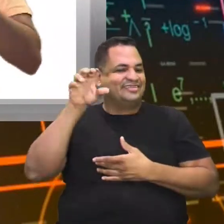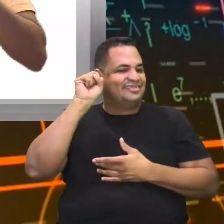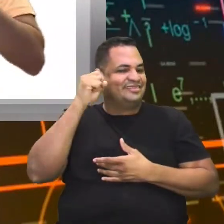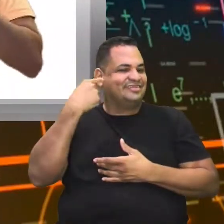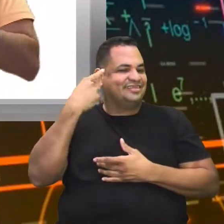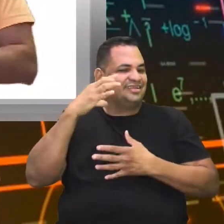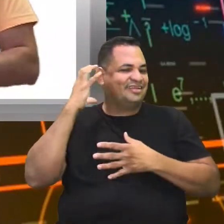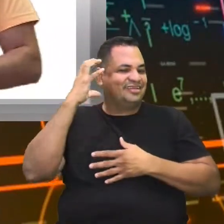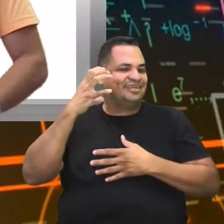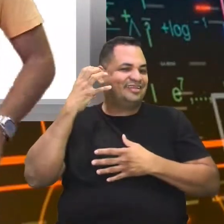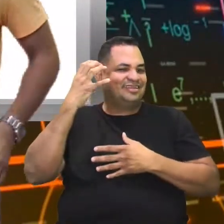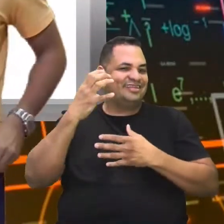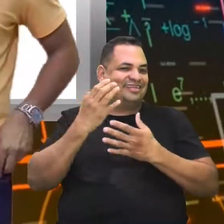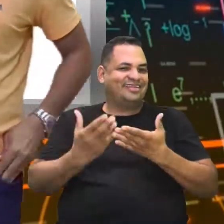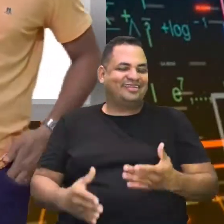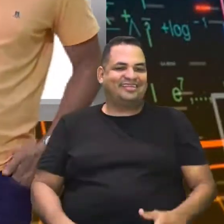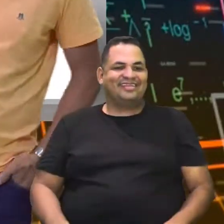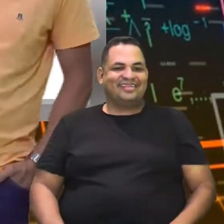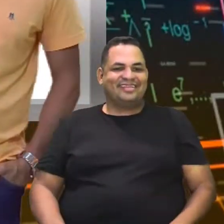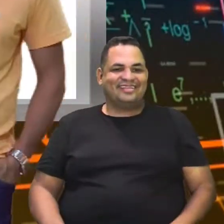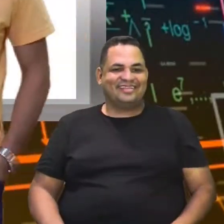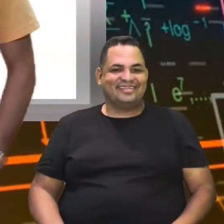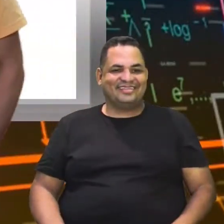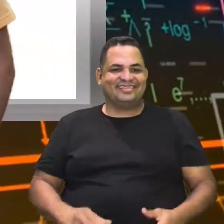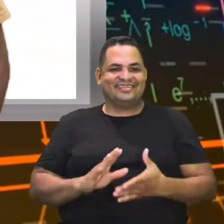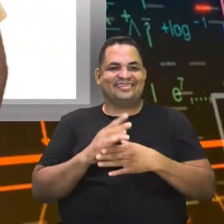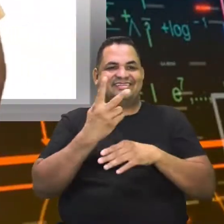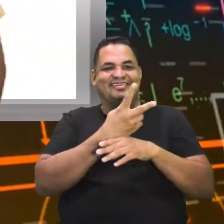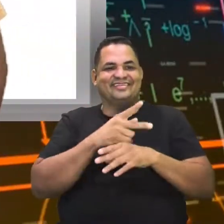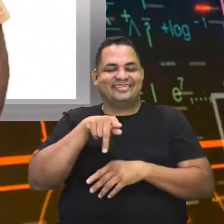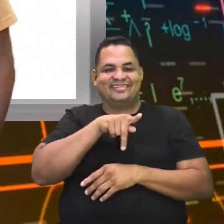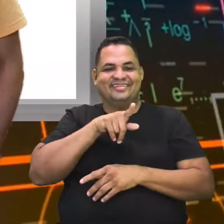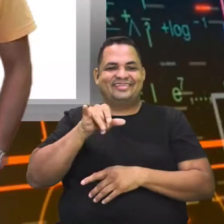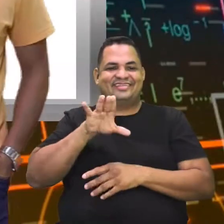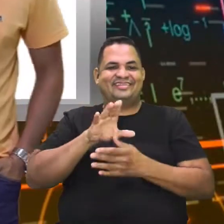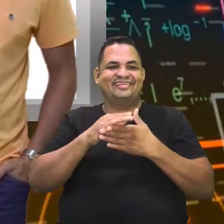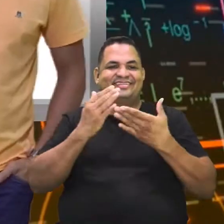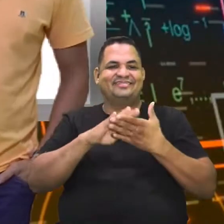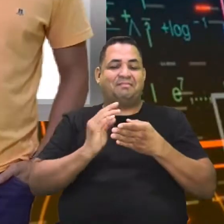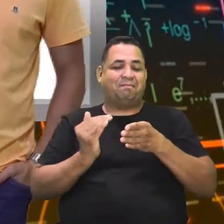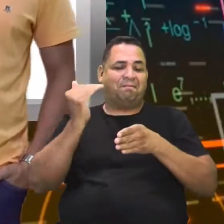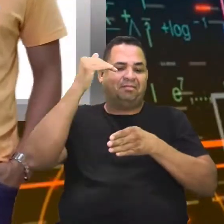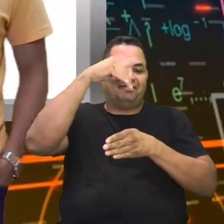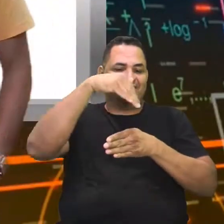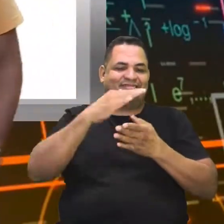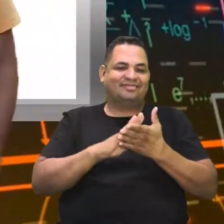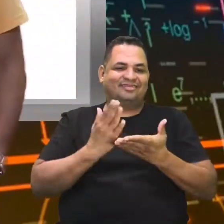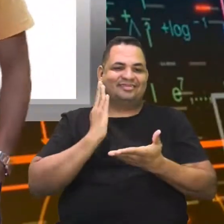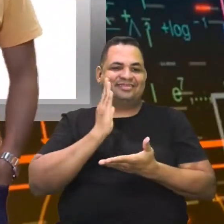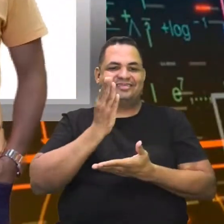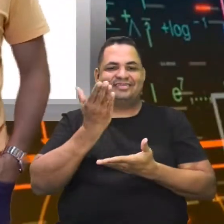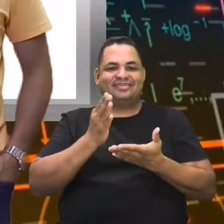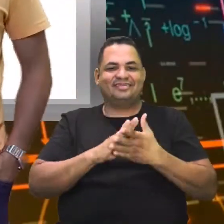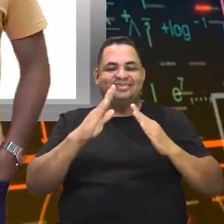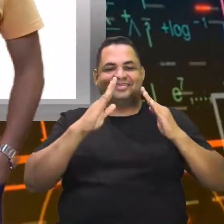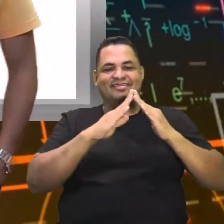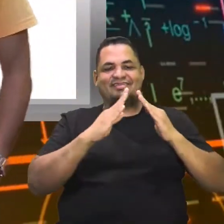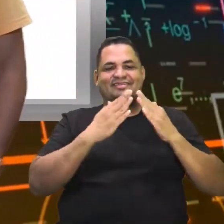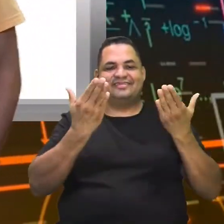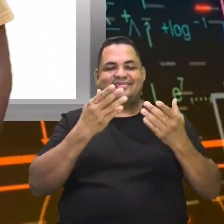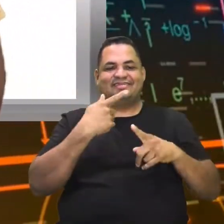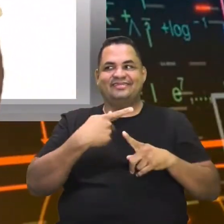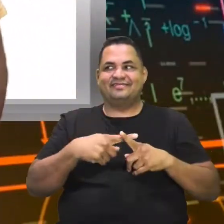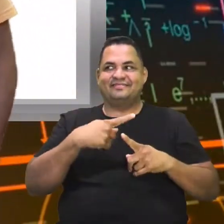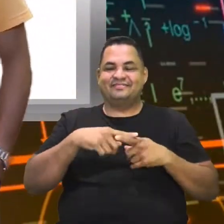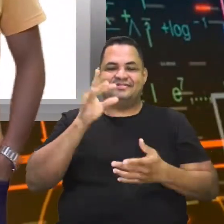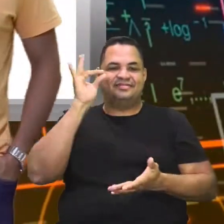eu imaginei. Quando procura a professora Luz pulou a mureta e já tá lá na escola, né?